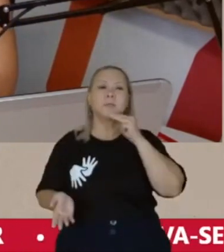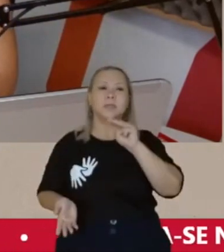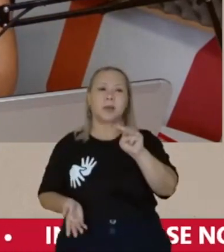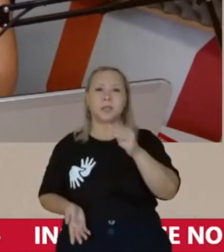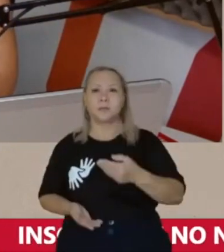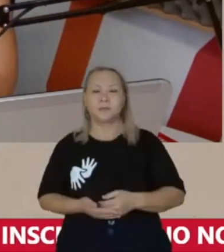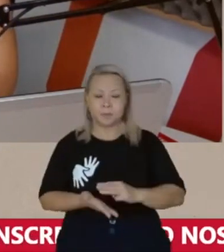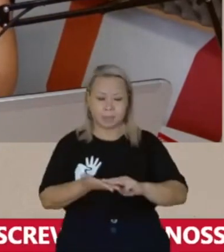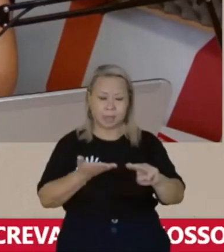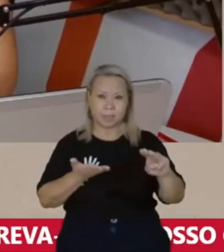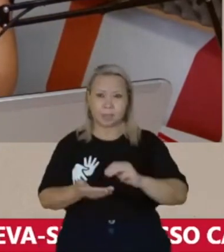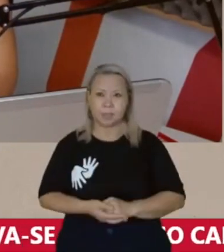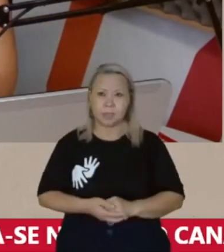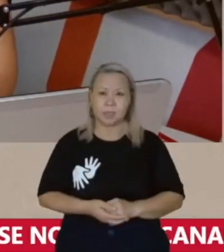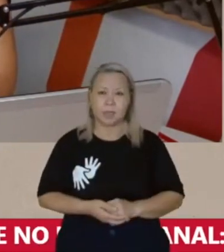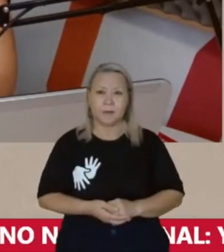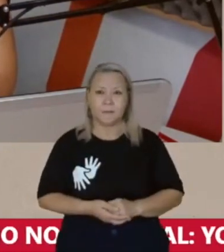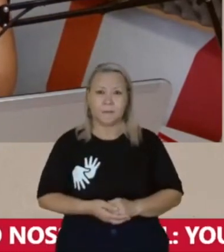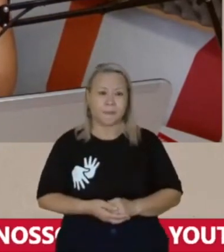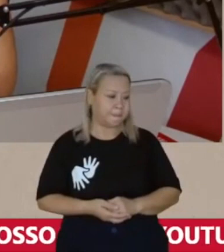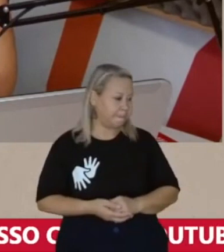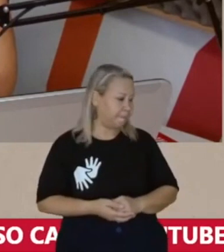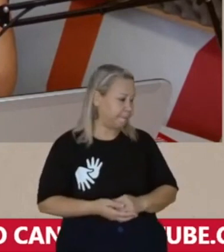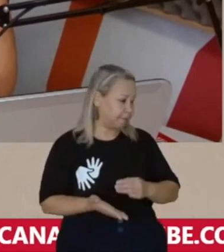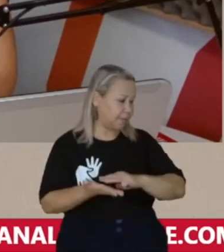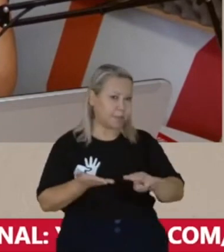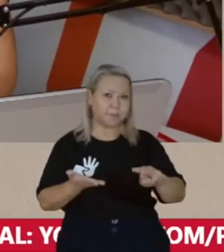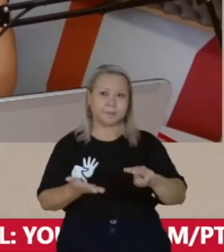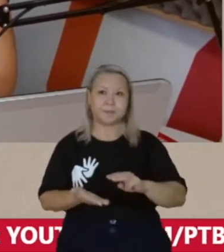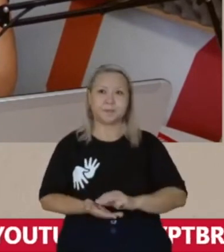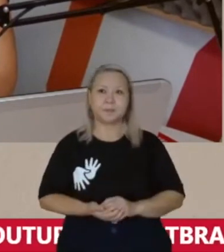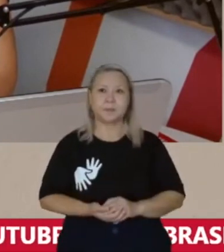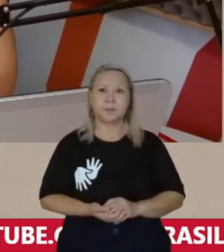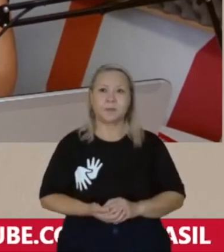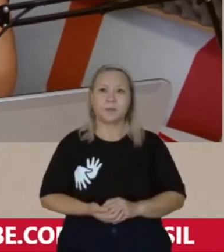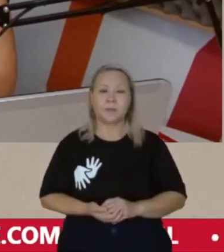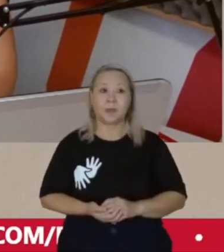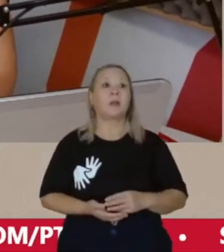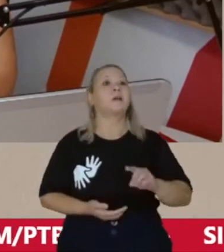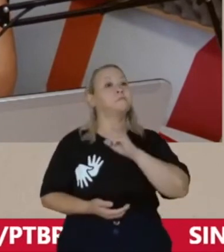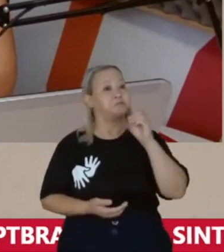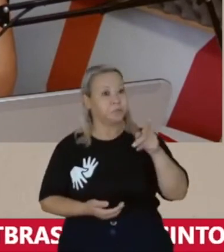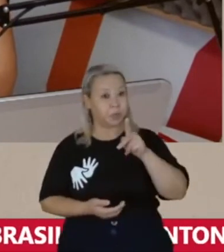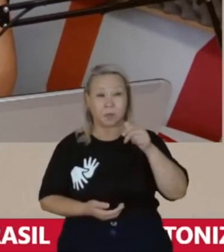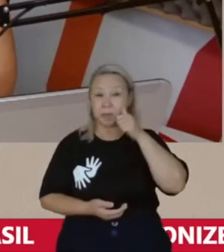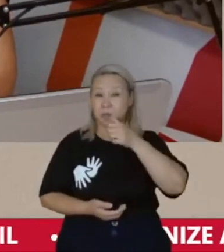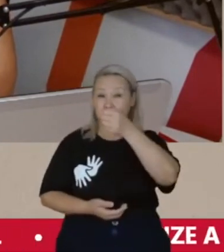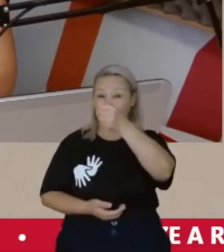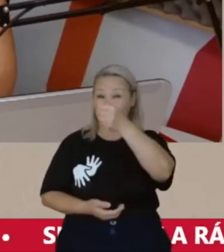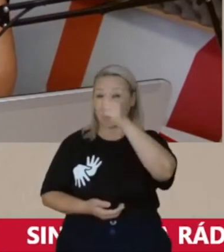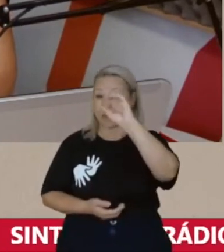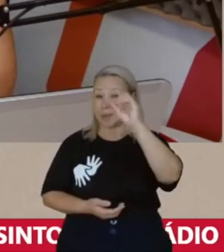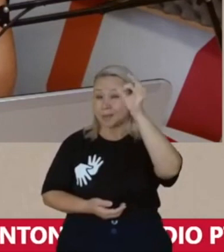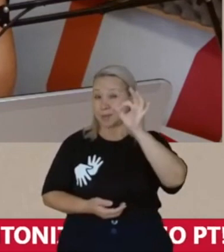de vocês? Parabéns pelo seu dia, inclusive. Muito obrigada. De fato, é o dia da professora. Nós somos 80%